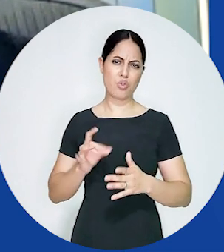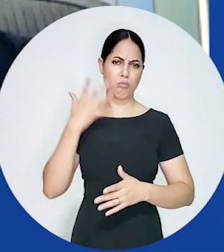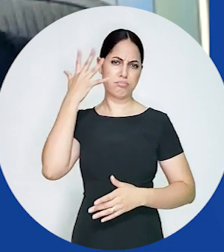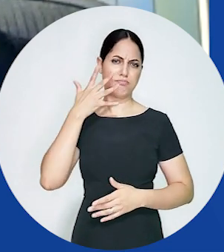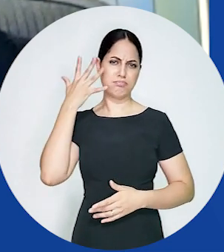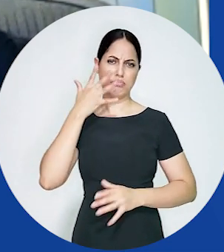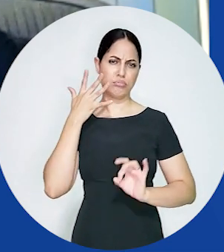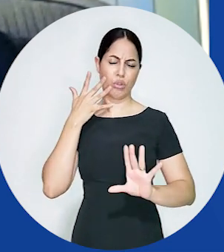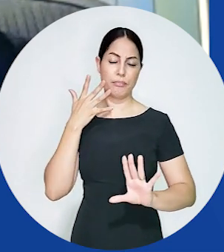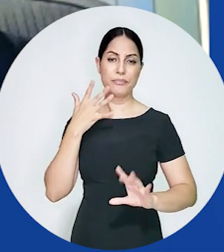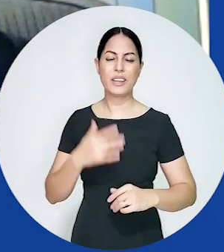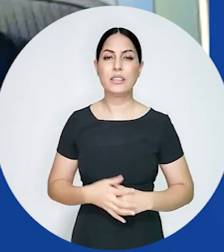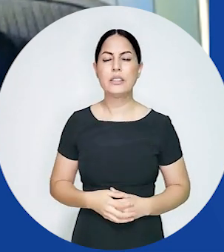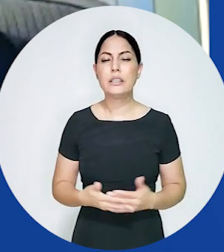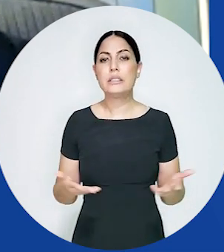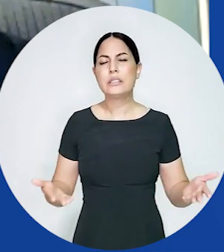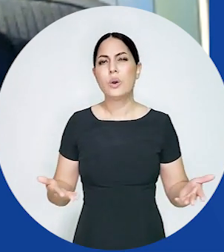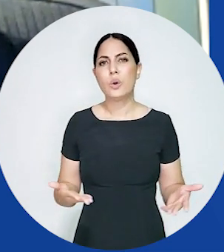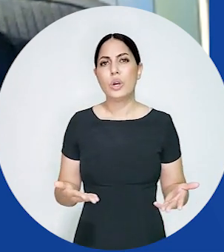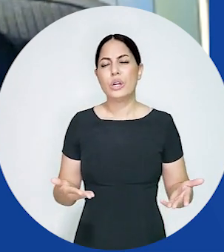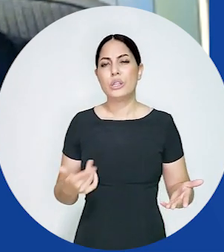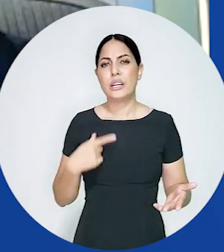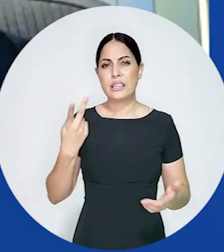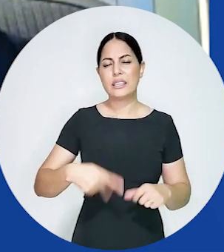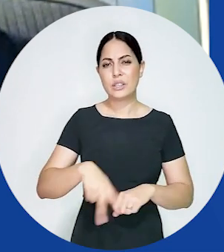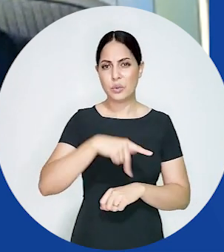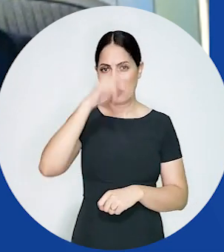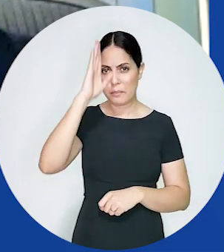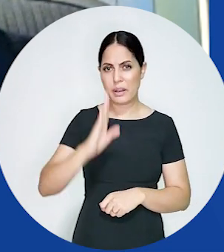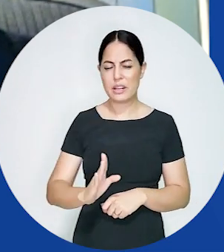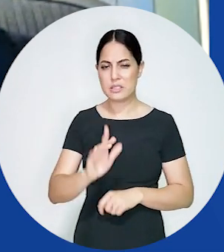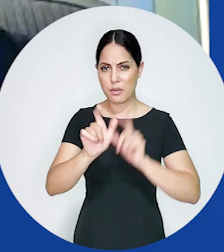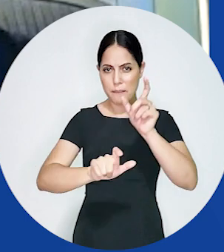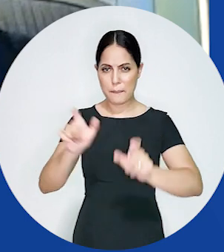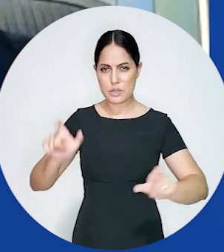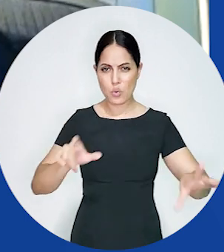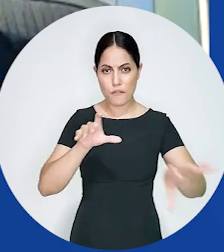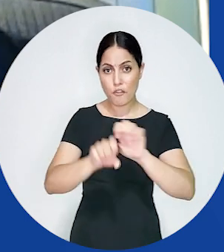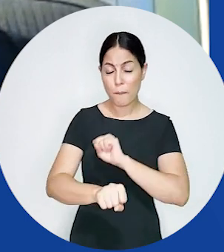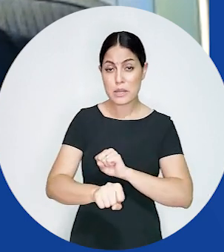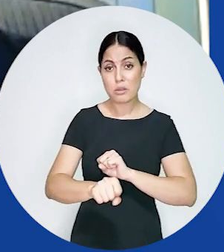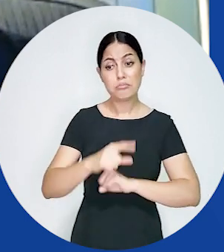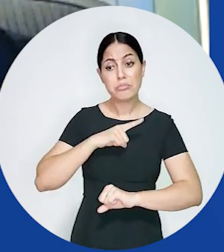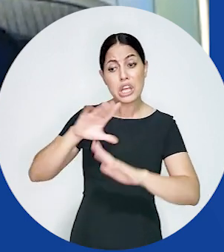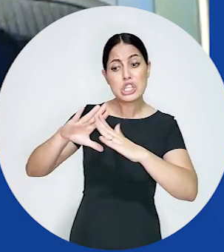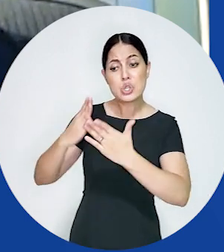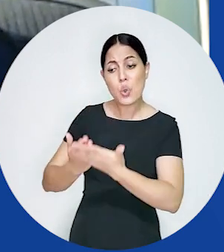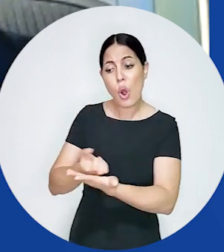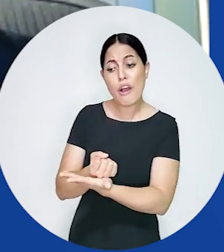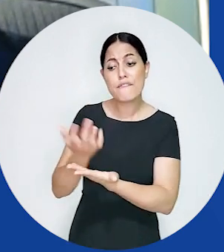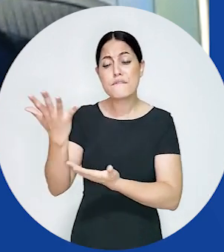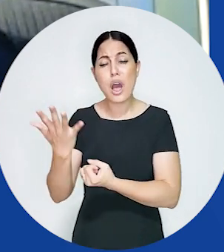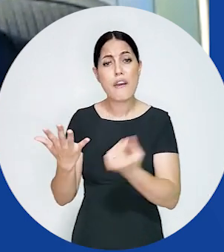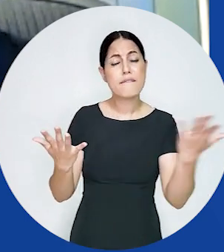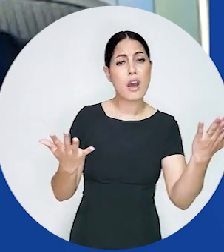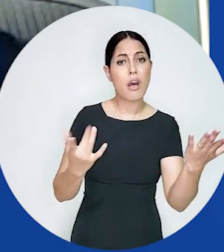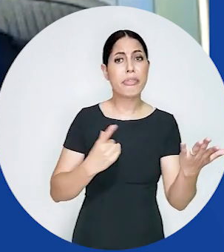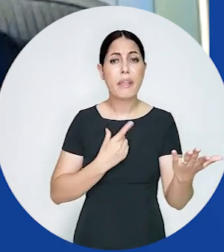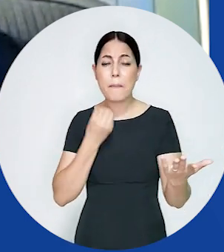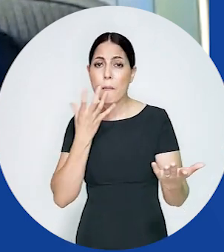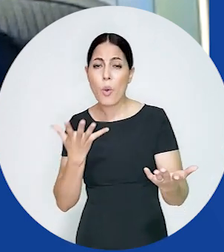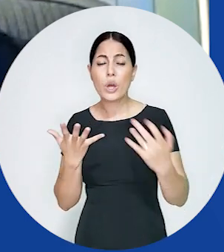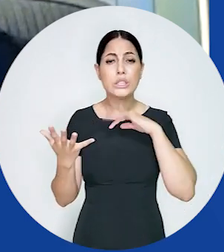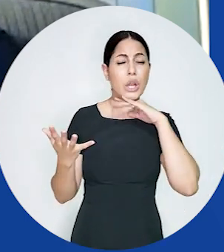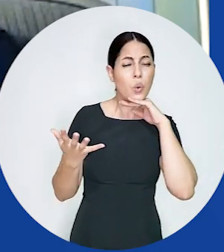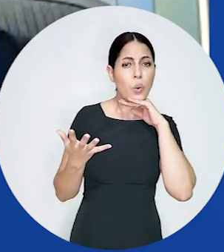tal. No Brasil, nós conseguimos formar gente. Tem muitas escolas, eu sei. Algumas são boas, são mais ou menos,